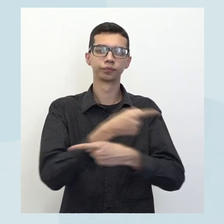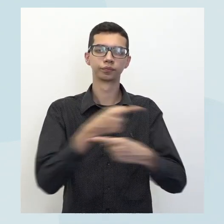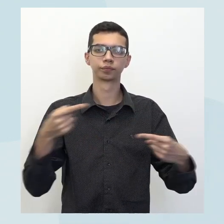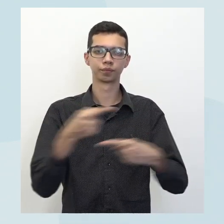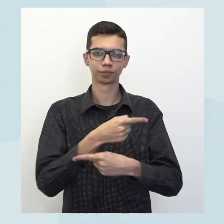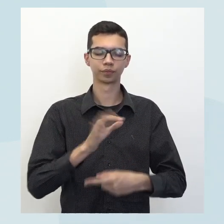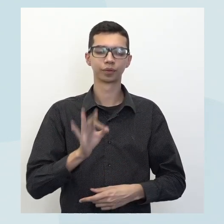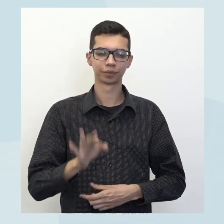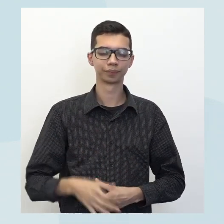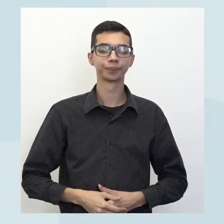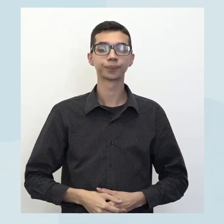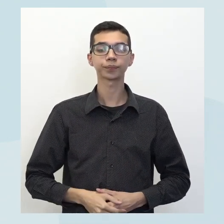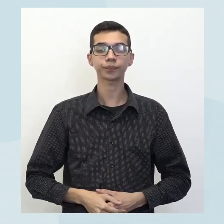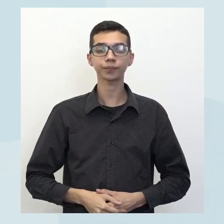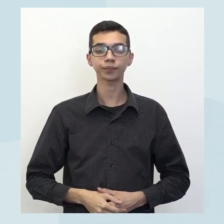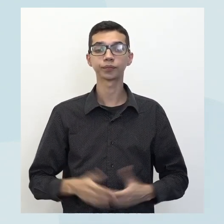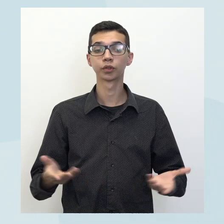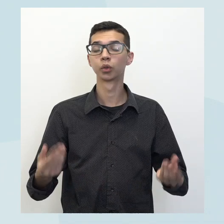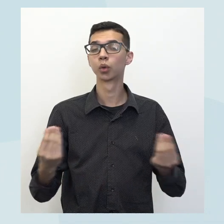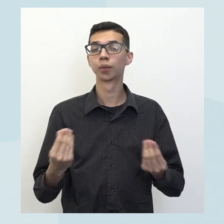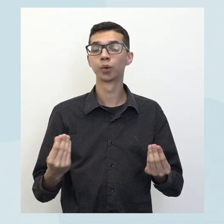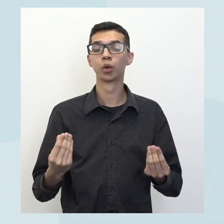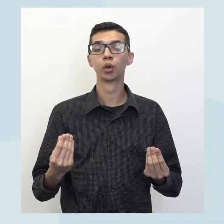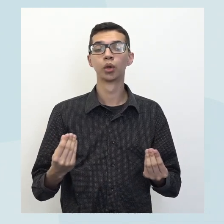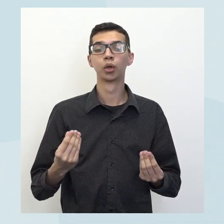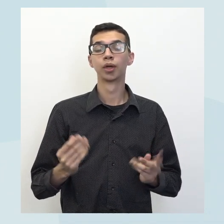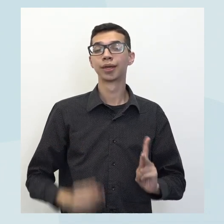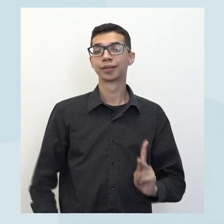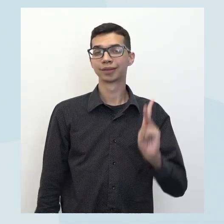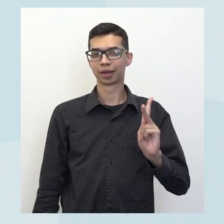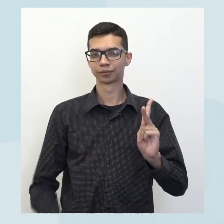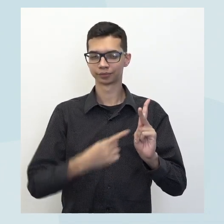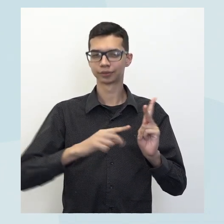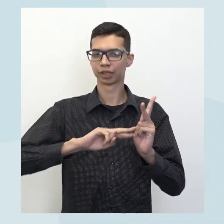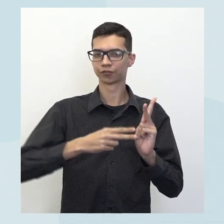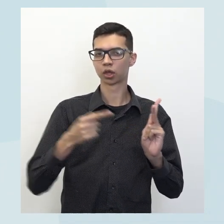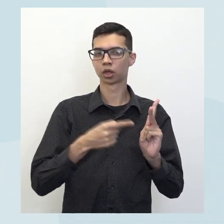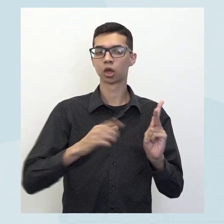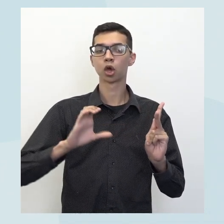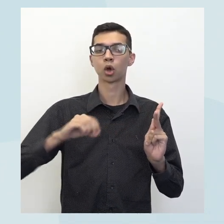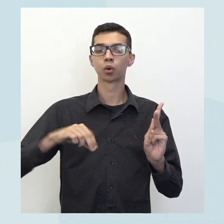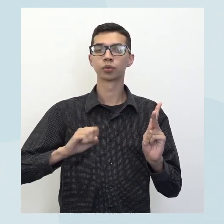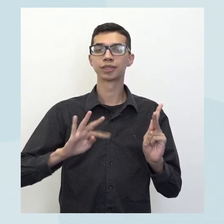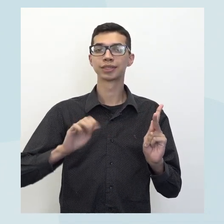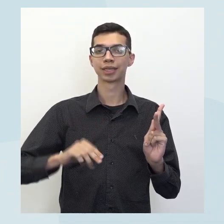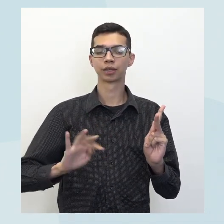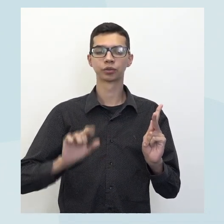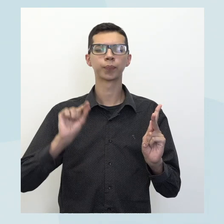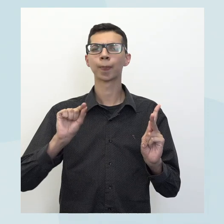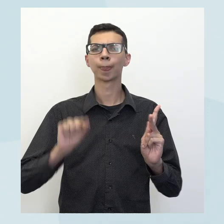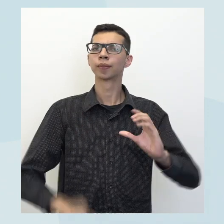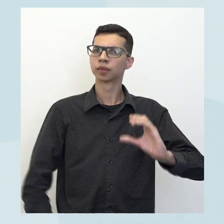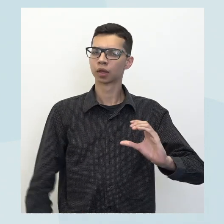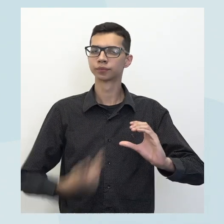de equilíbrio? Né? Nós chamamos K de constante, C porque eu estou relacionando quem? As concentrações